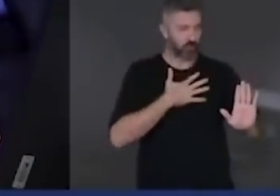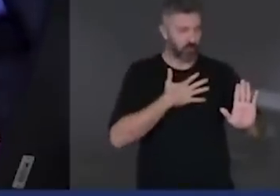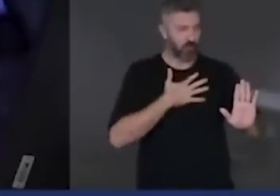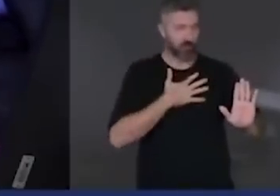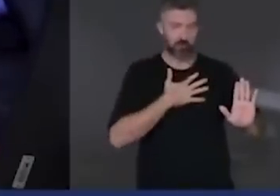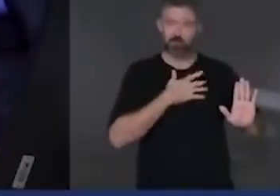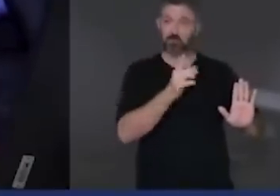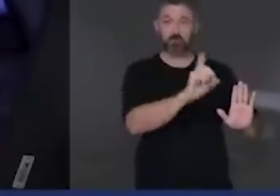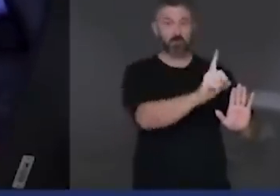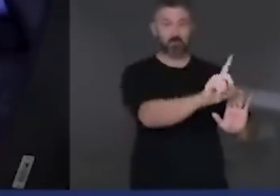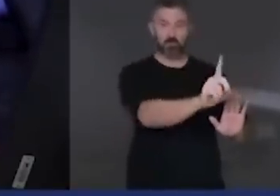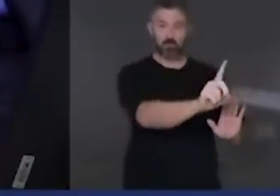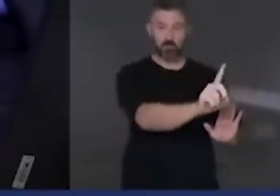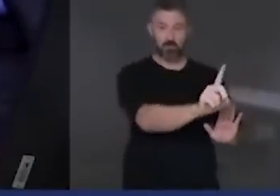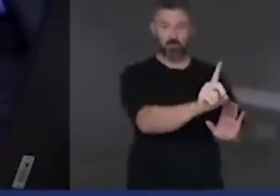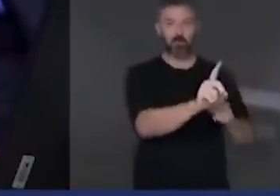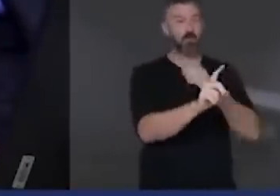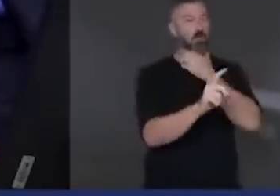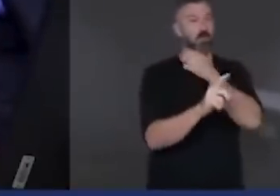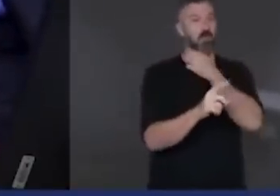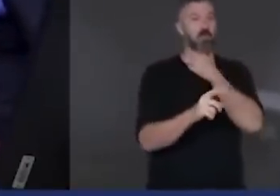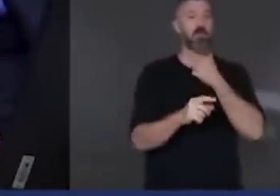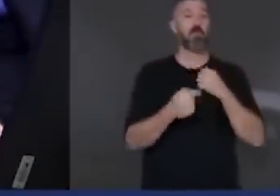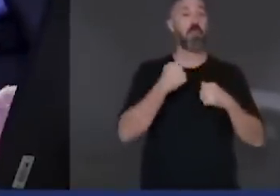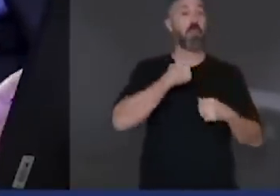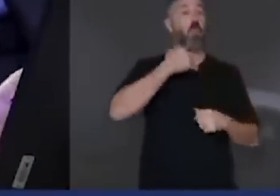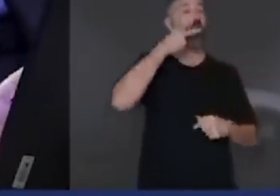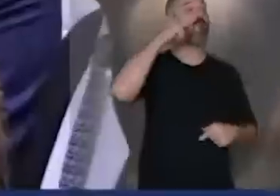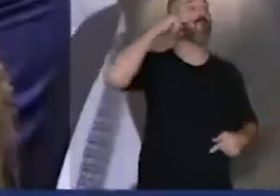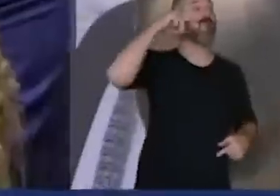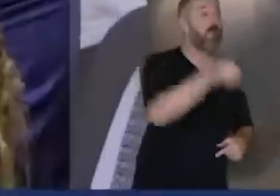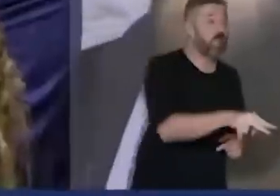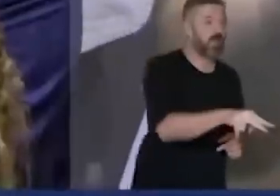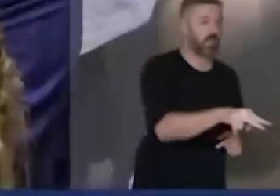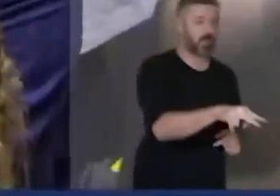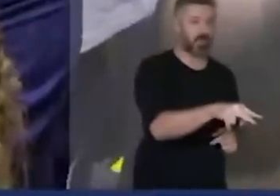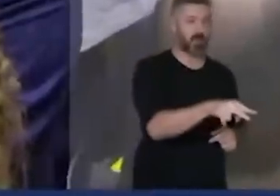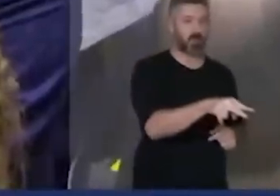Não, o senhor fez porque eu vi daqui, deputado Sóstens.